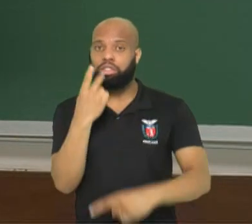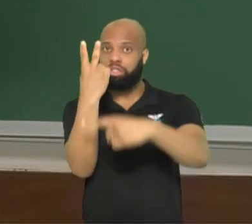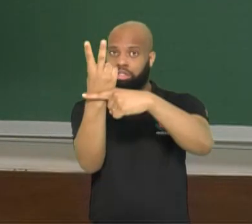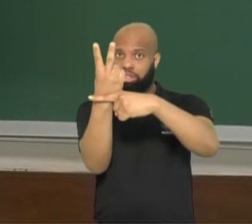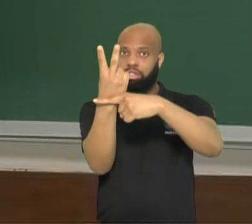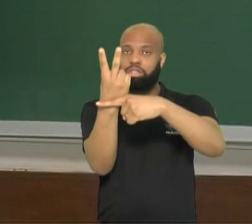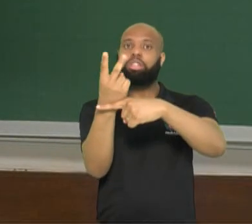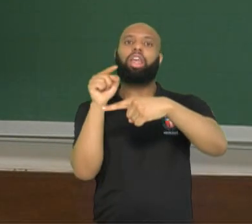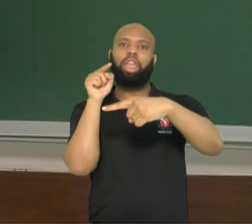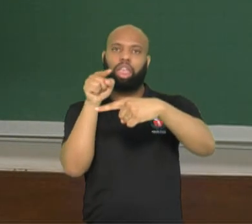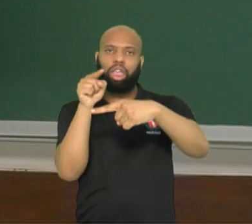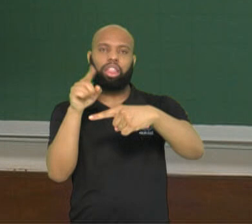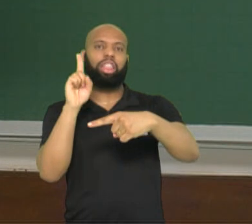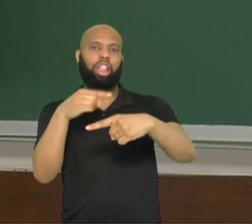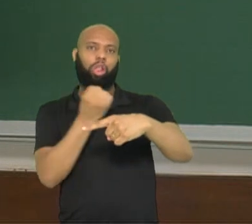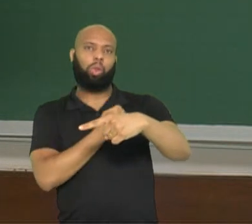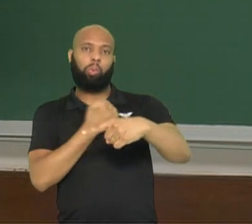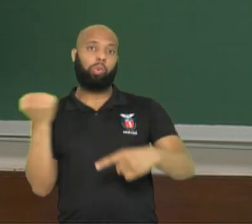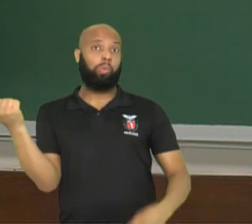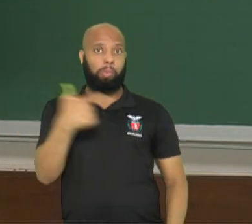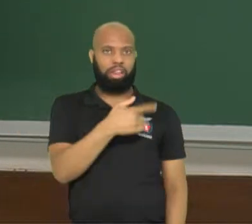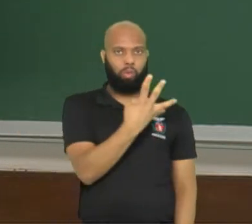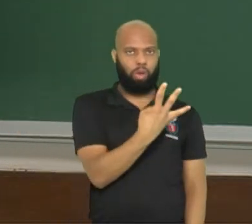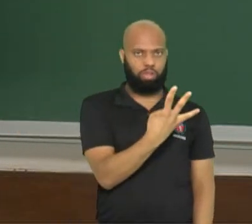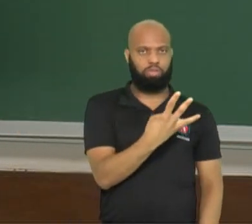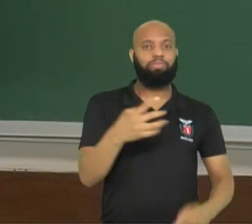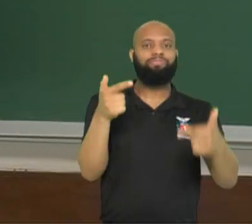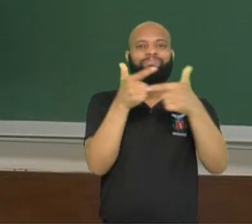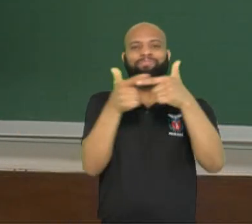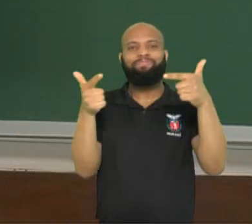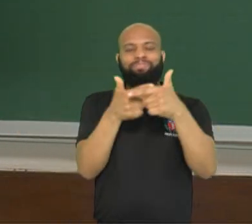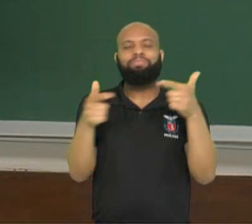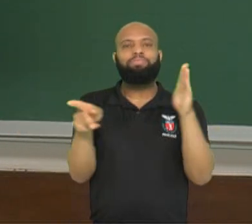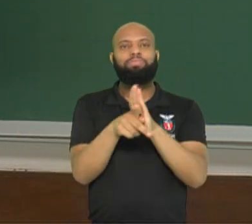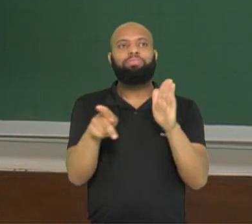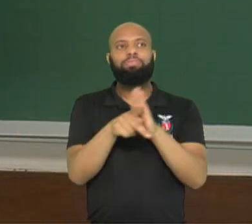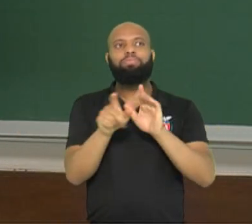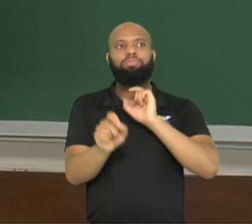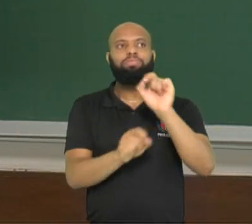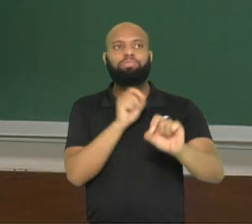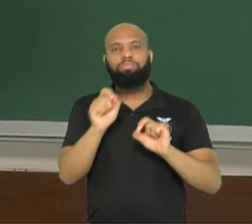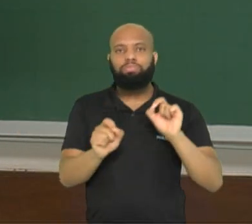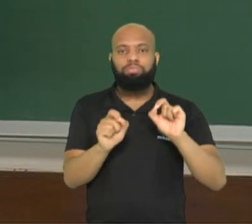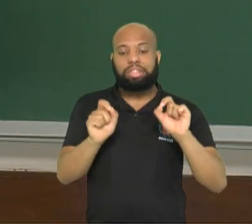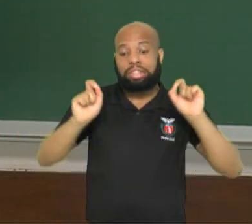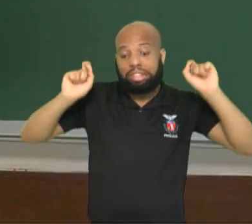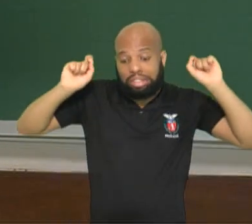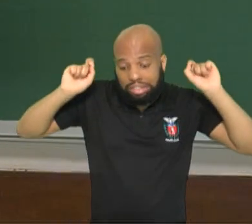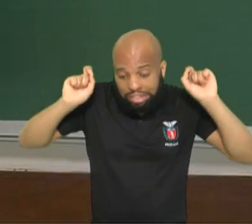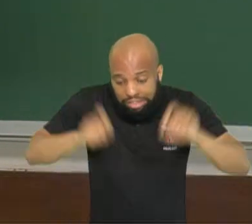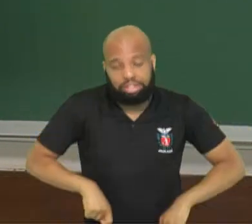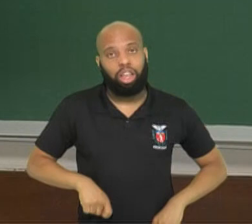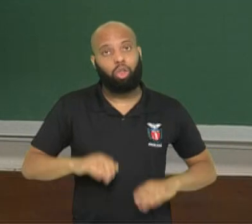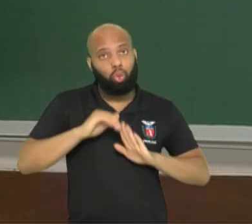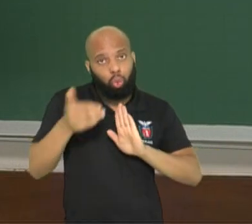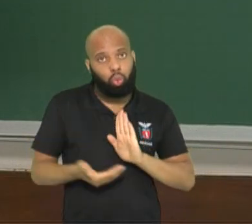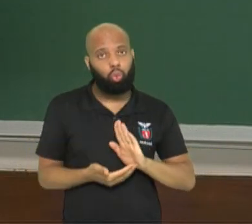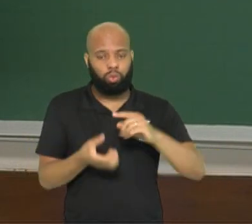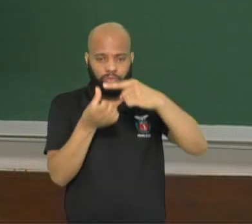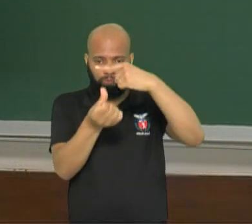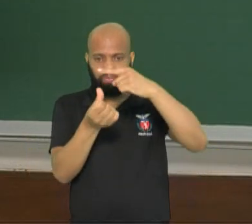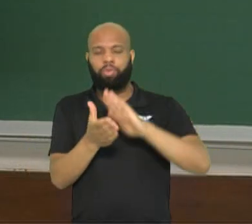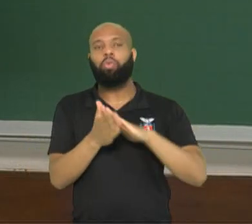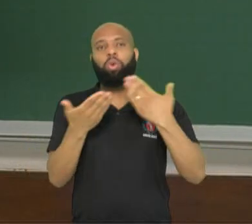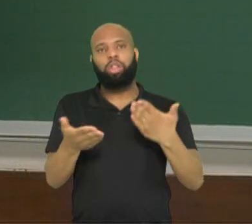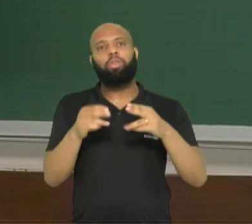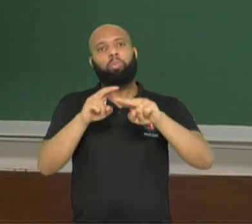números maiores que 4, dividido pelos números de resultados possíveis, ok?